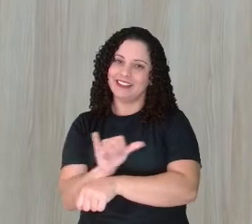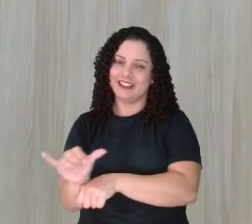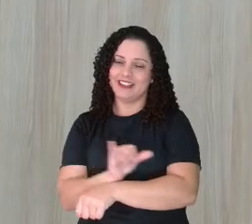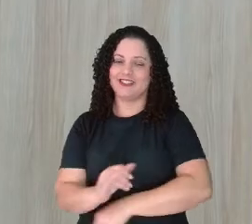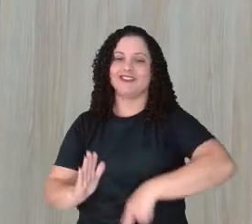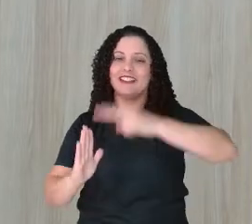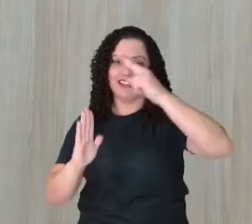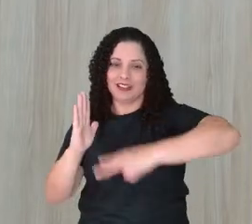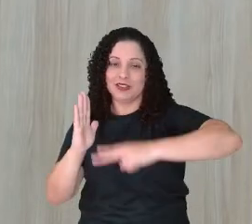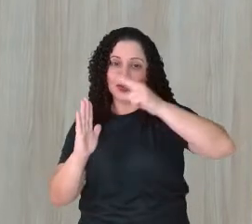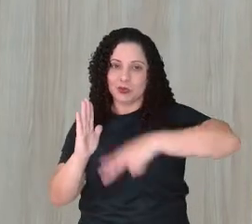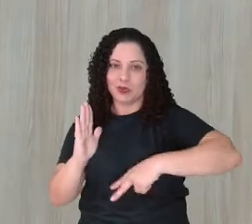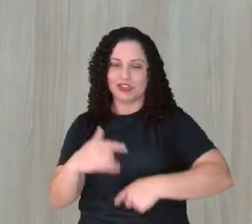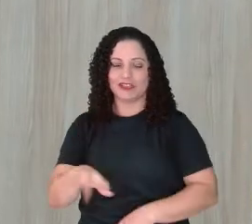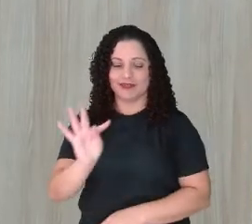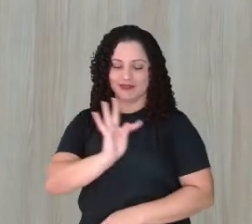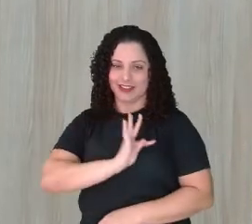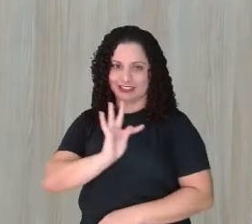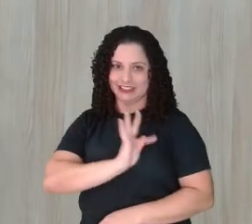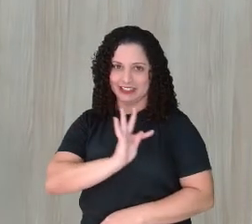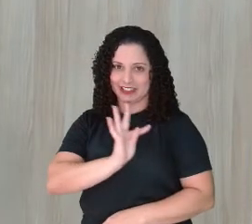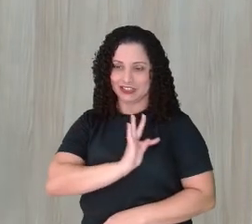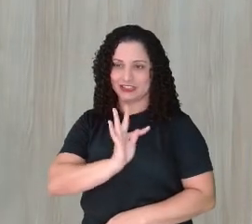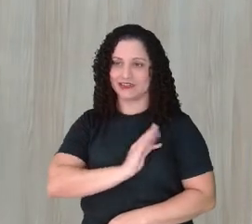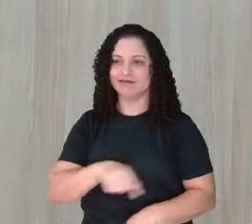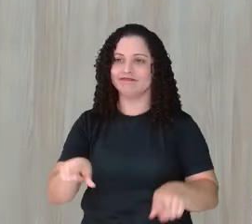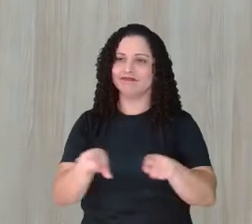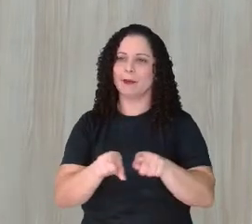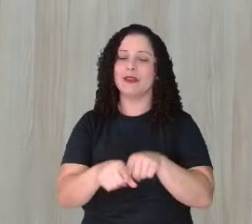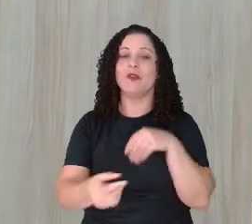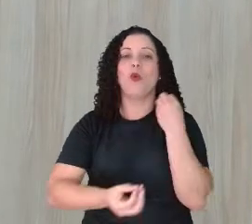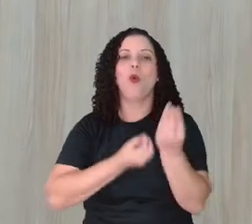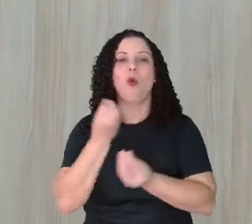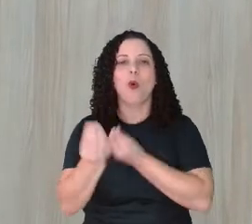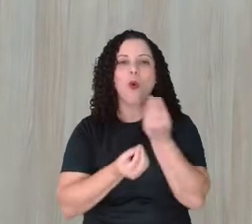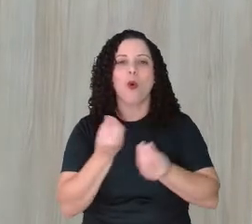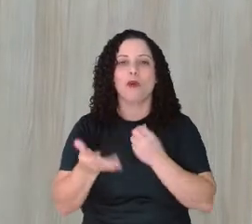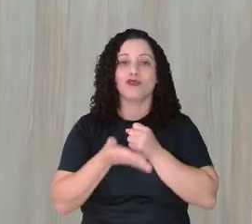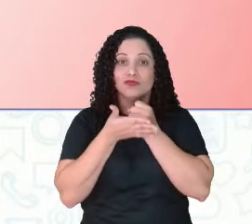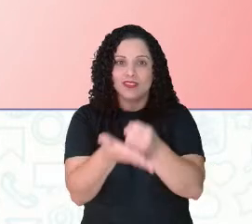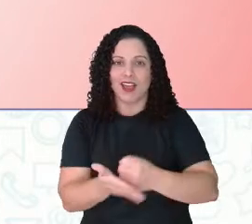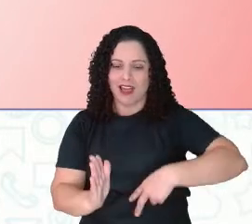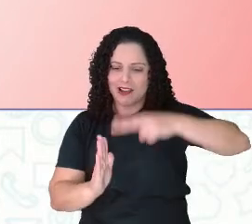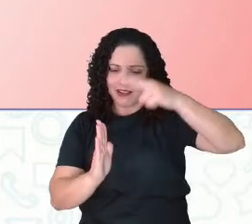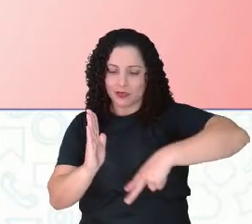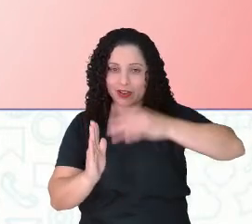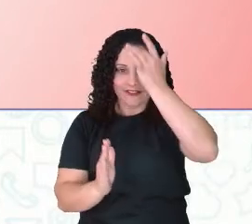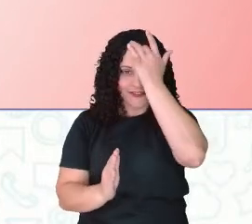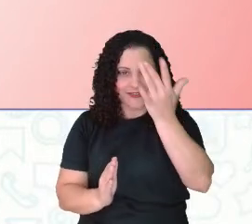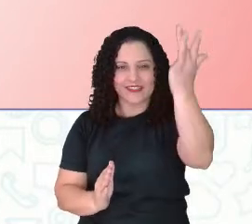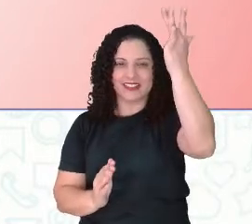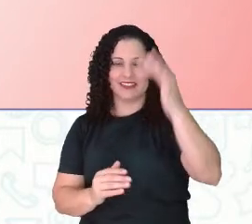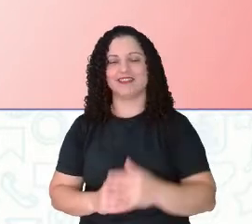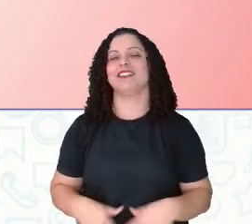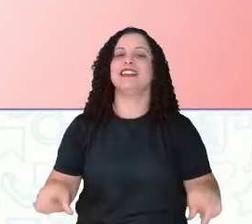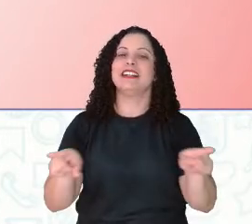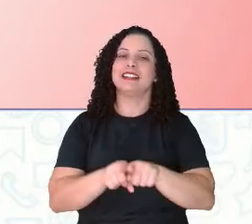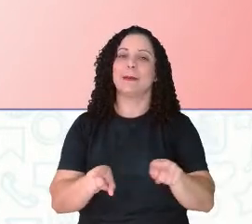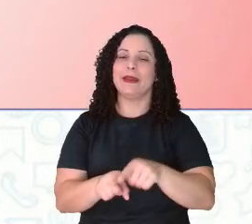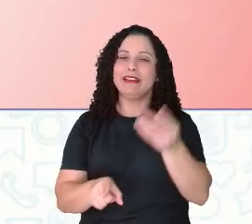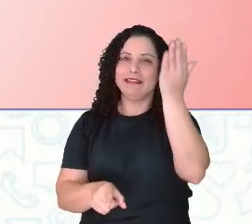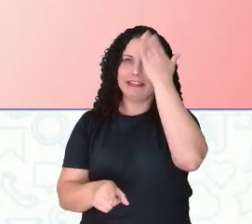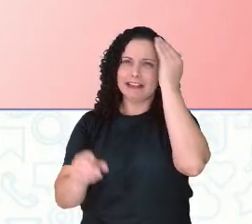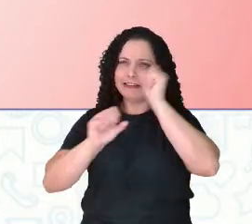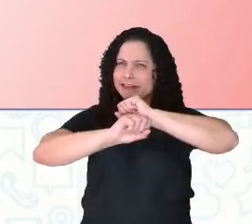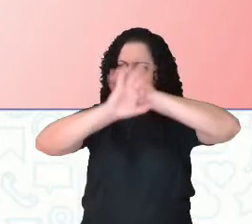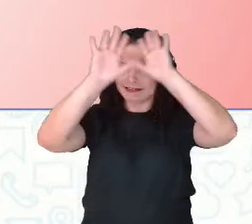que reúnem as diversas técnicas e métodos que facilitam a leitura e, consequentemente, a